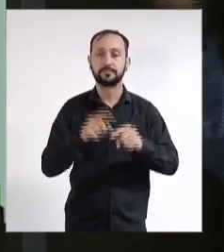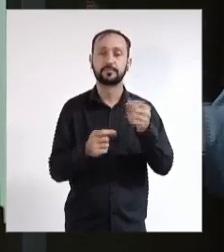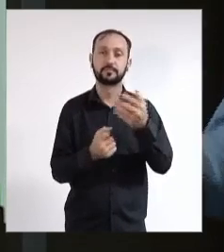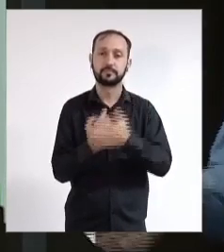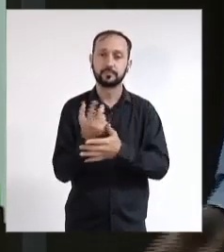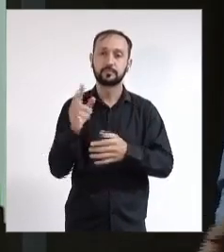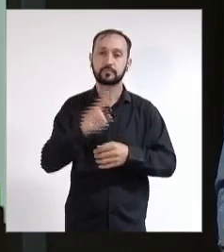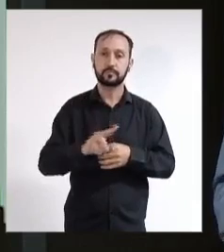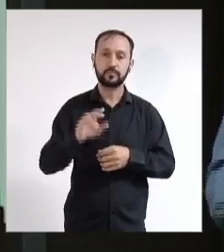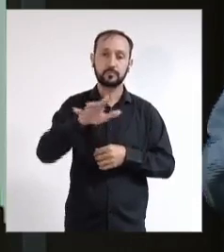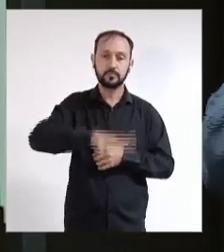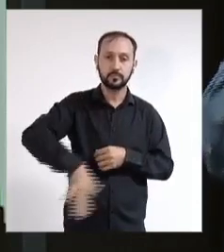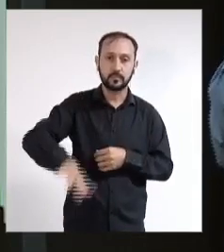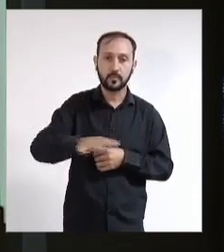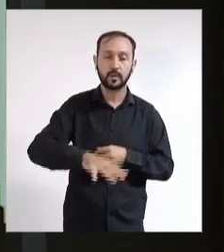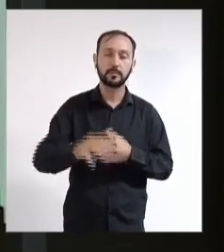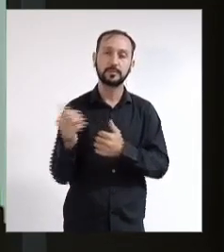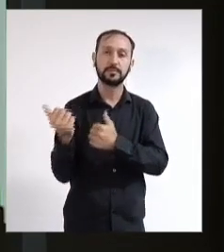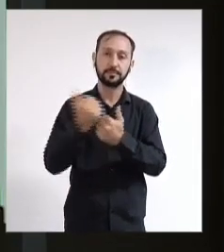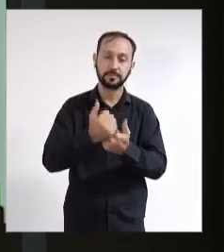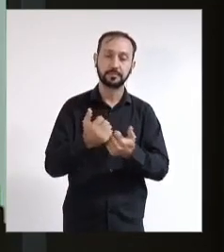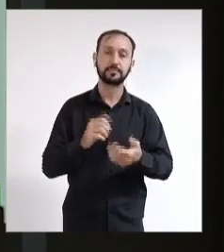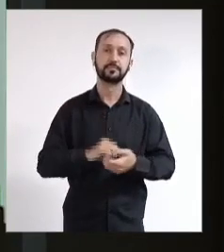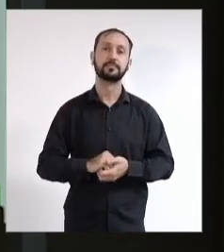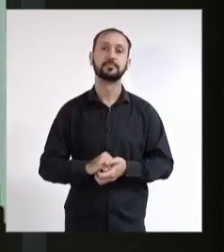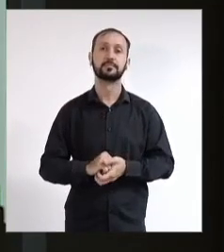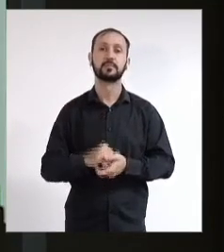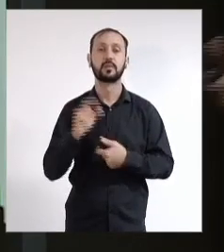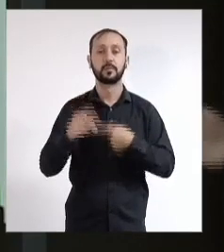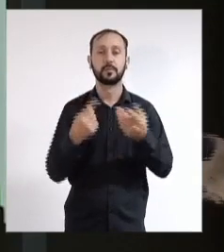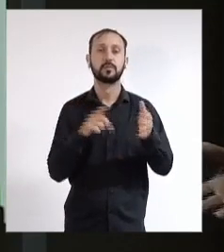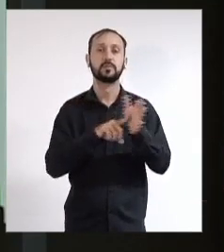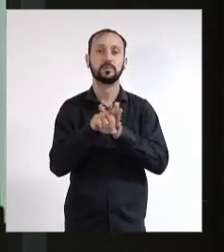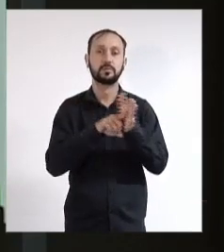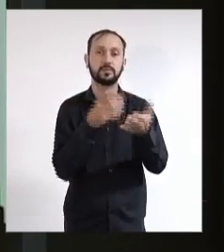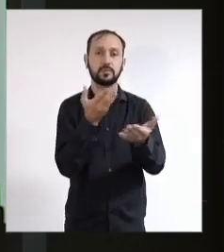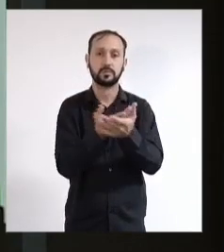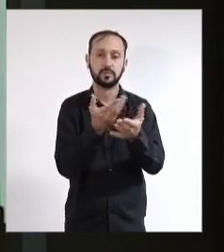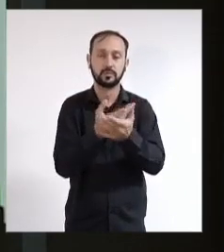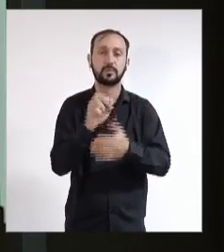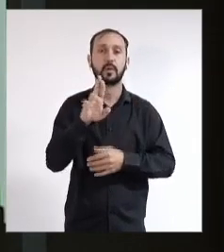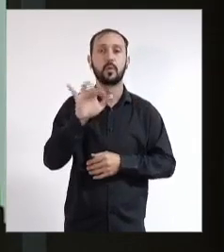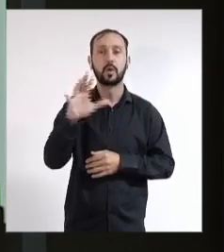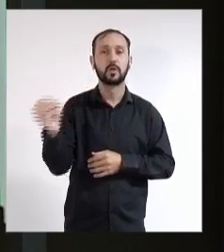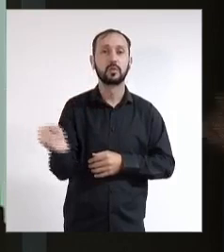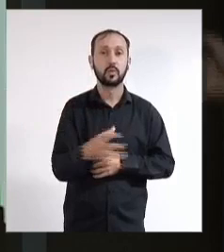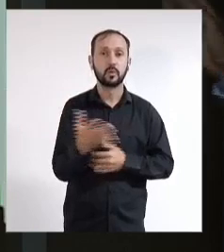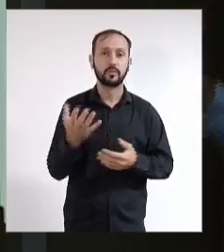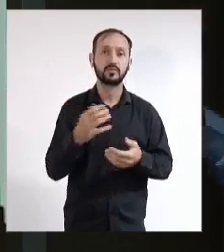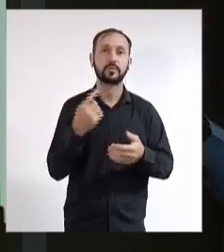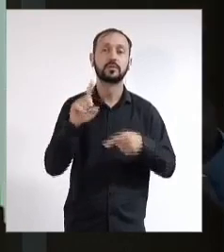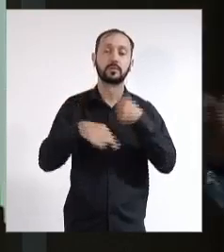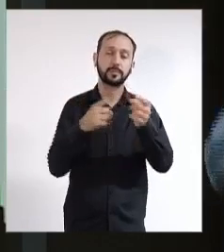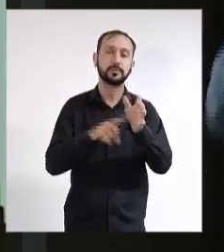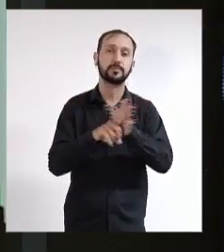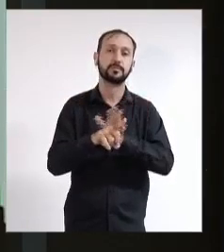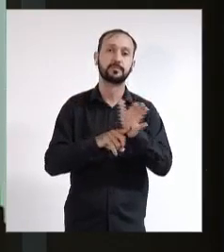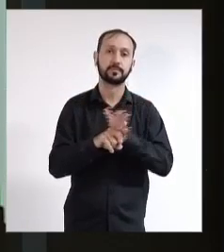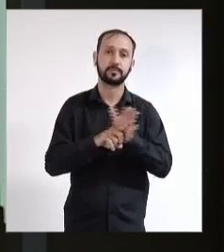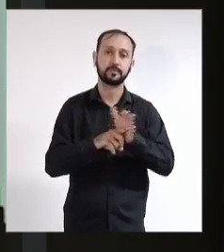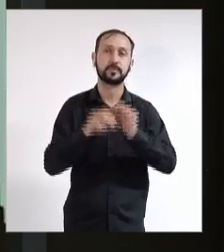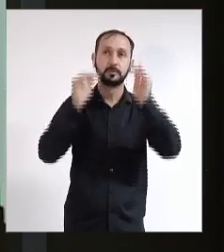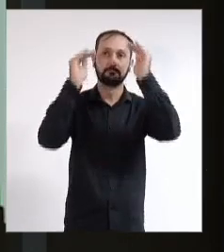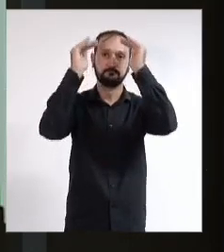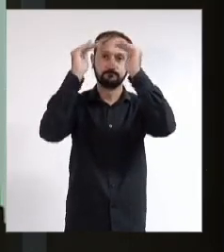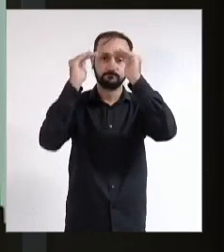poderão ser aplicadas ônibus de cimento é depois faz estudos para novas unidades de conservação e por fim é pesquisas ele segue